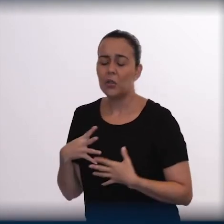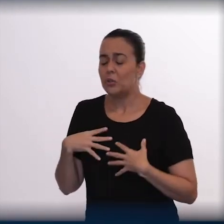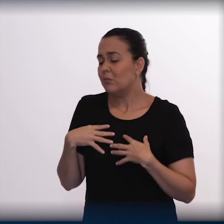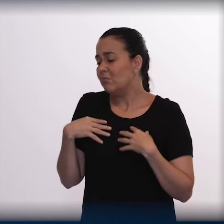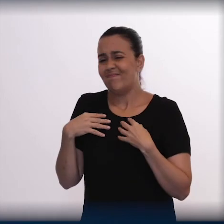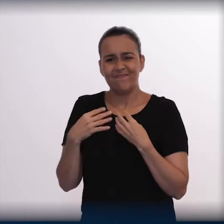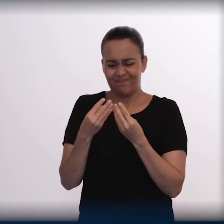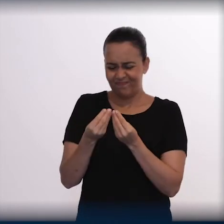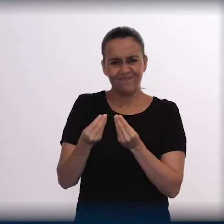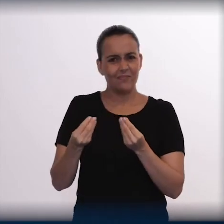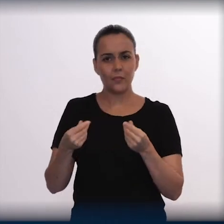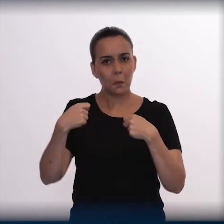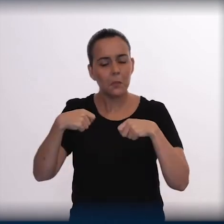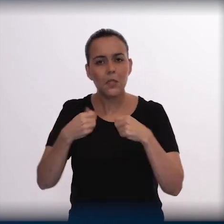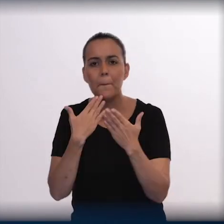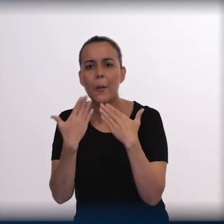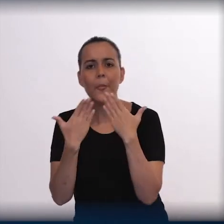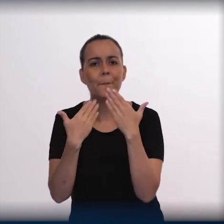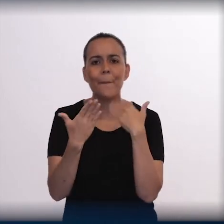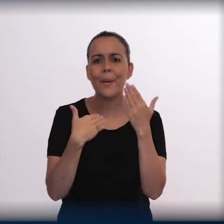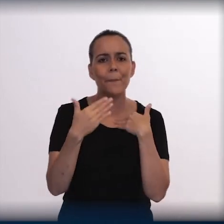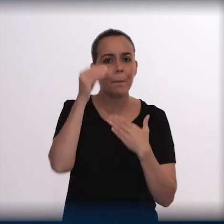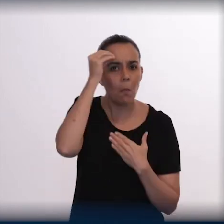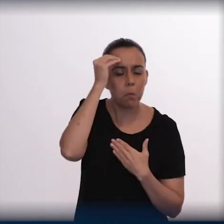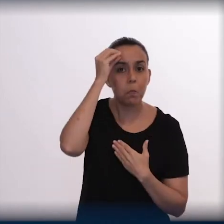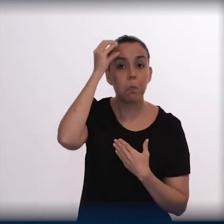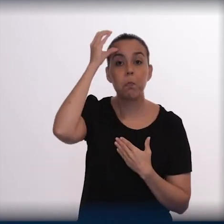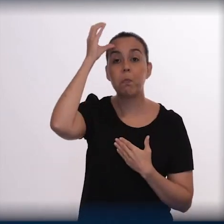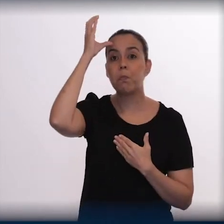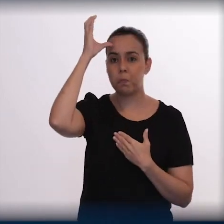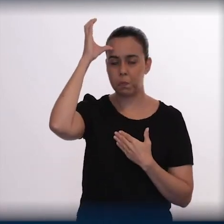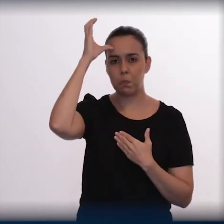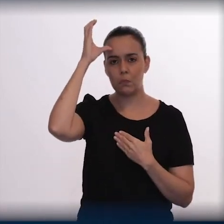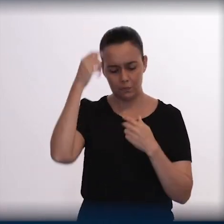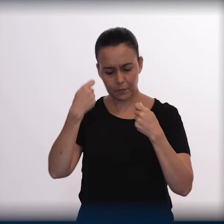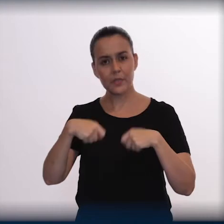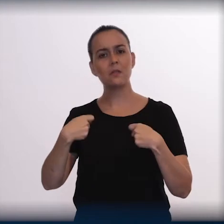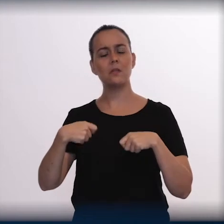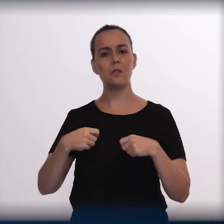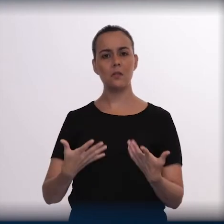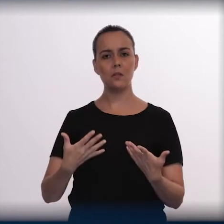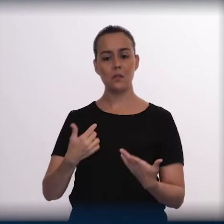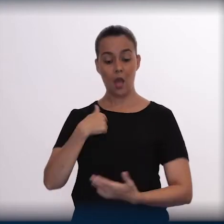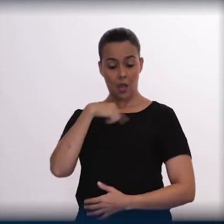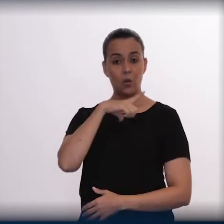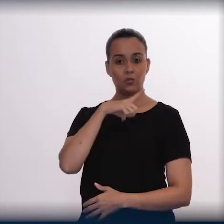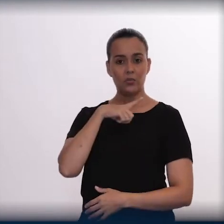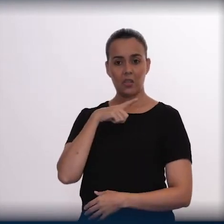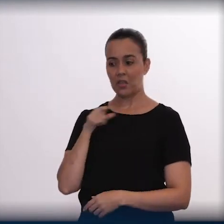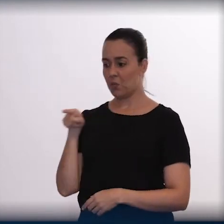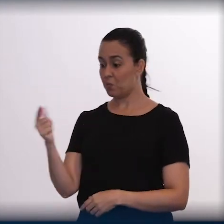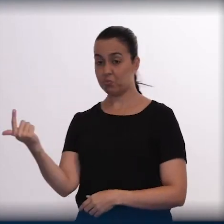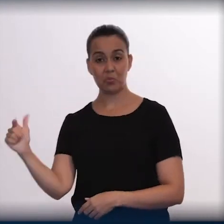afetos pouco dialetizáveis, né? A relação de poder fica muito marcada. Eu tenho, o outro não tem, então